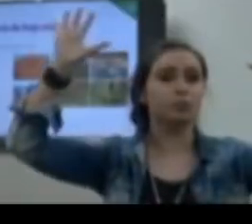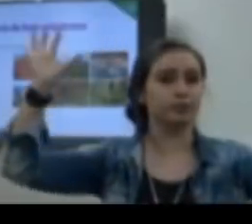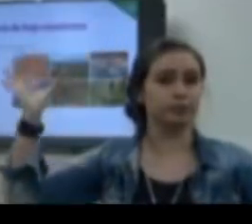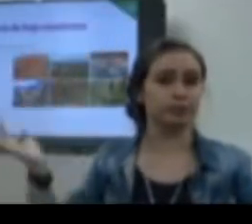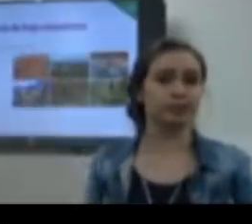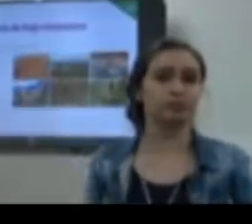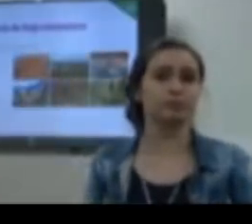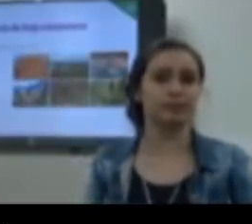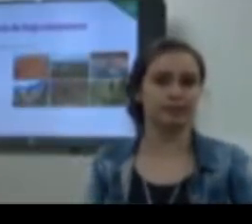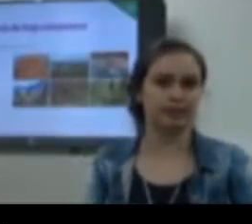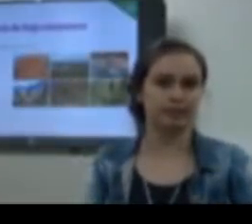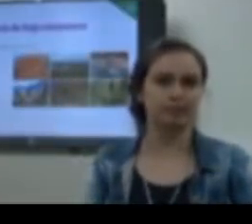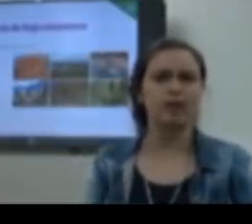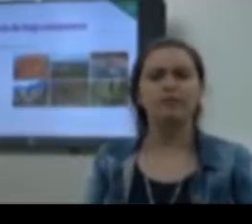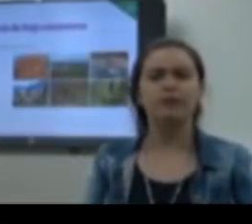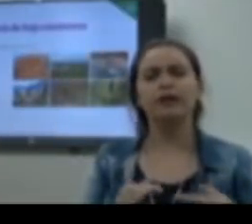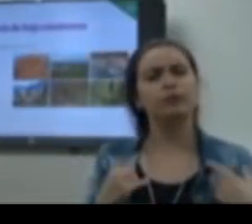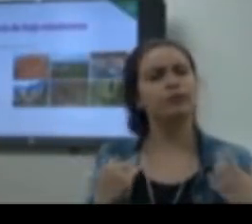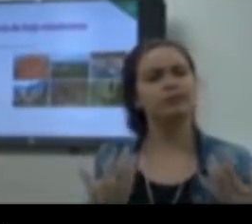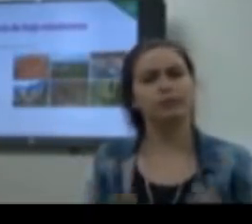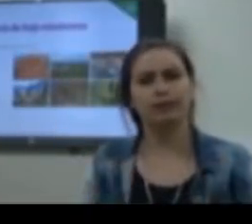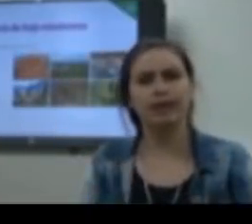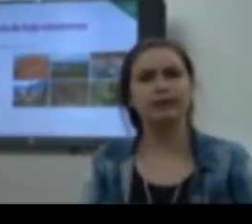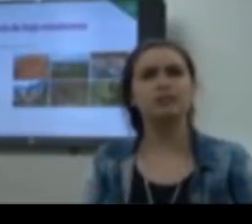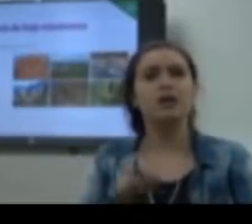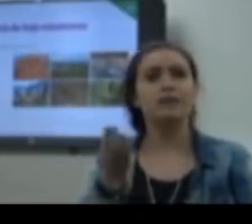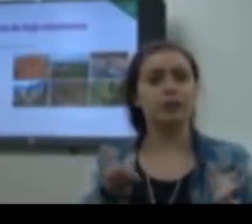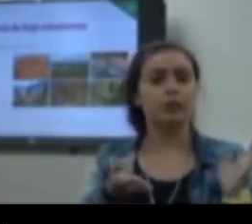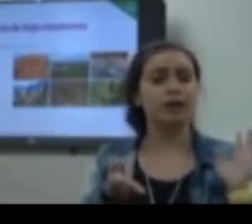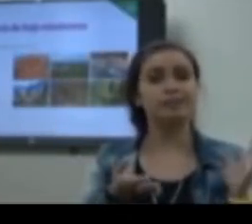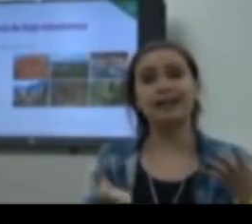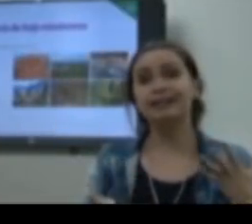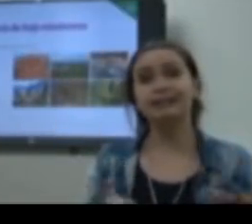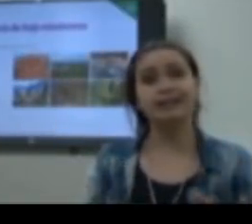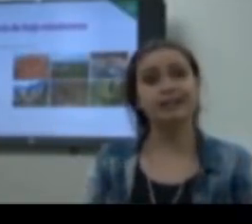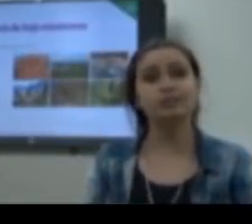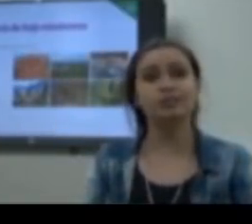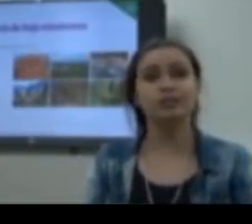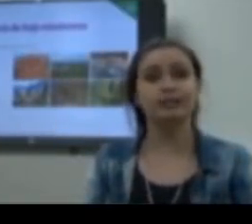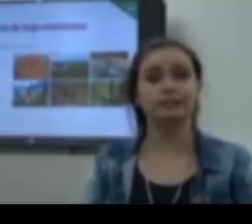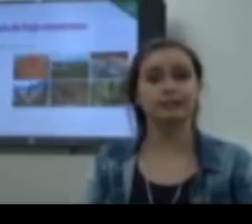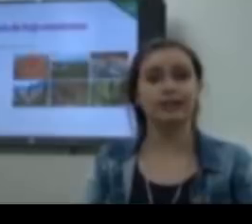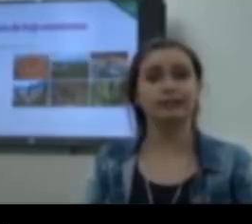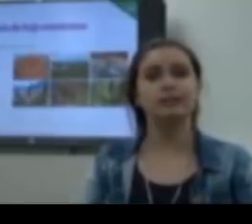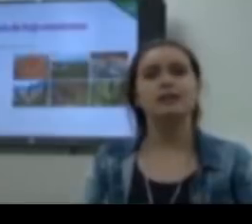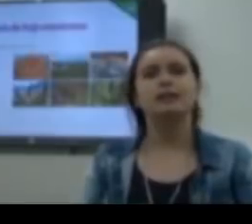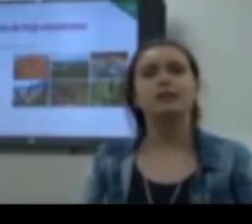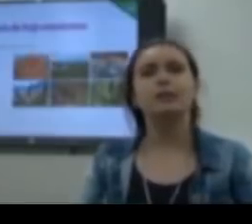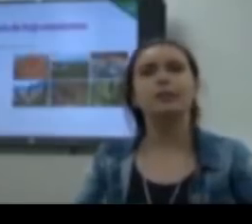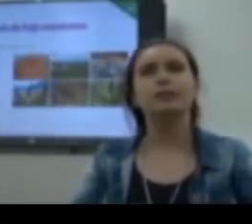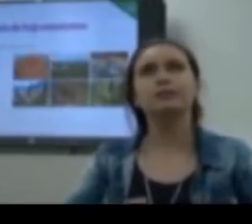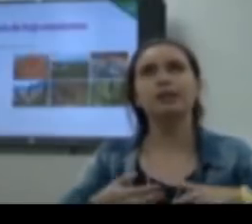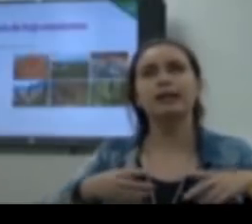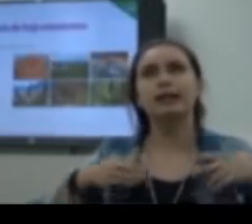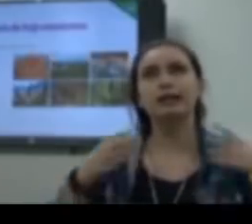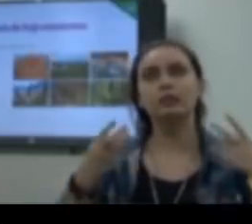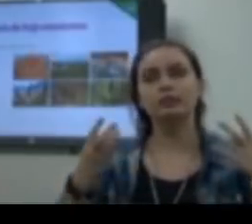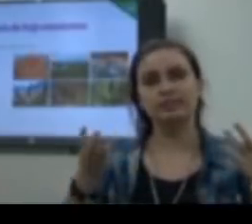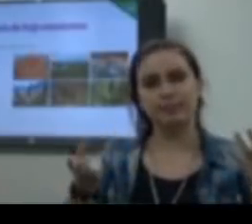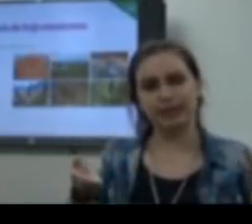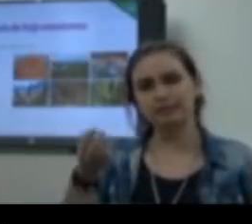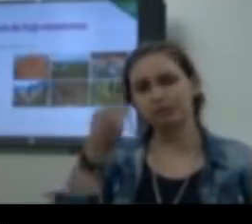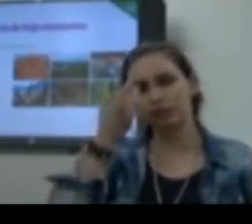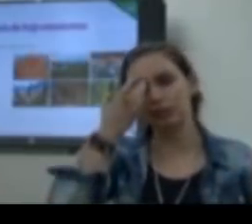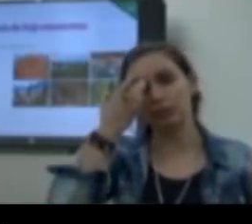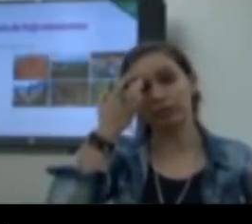6 domínios morfoclimáticos brasileiros, falou o que são eles, falou as características de cada um deles. Então o importante é,